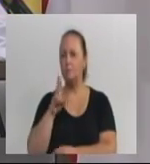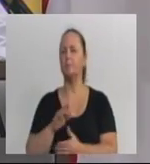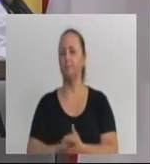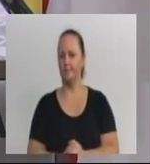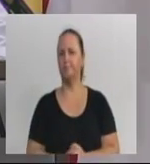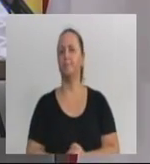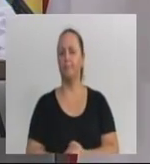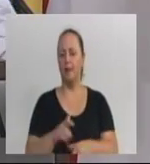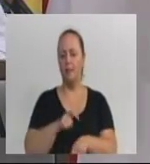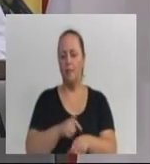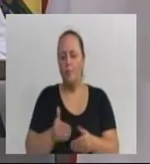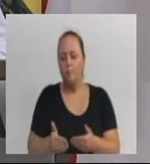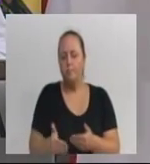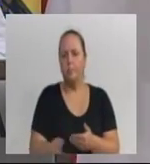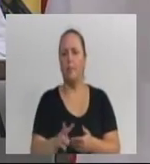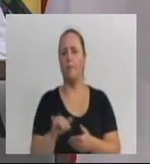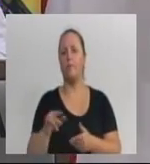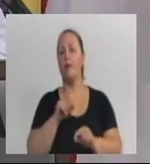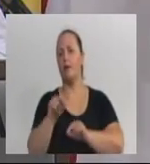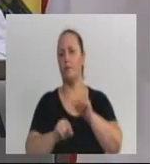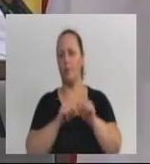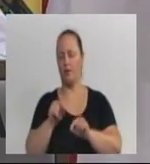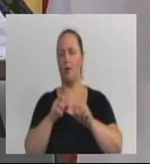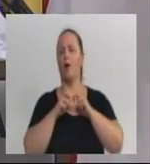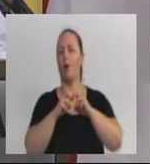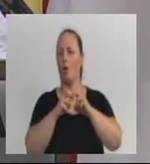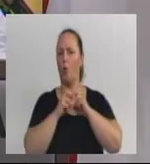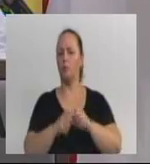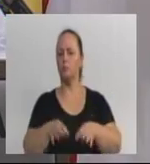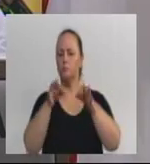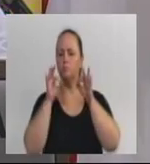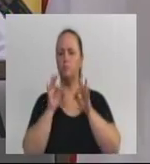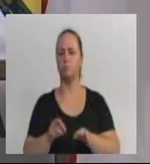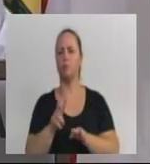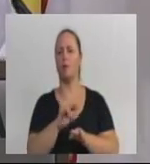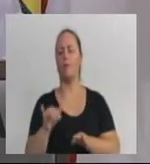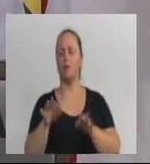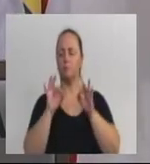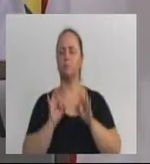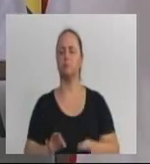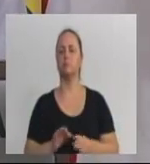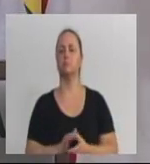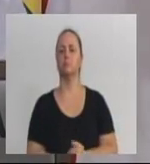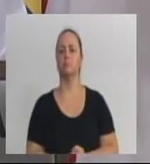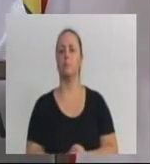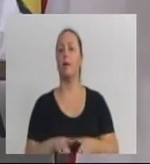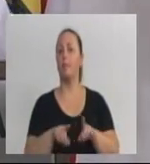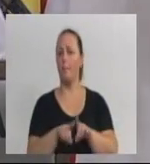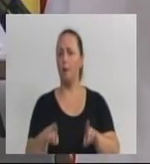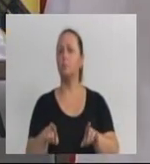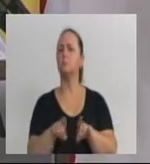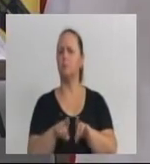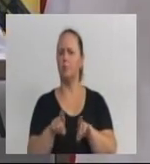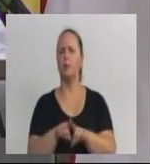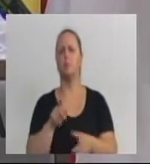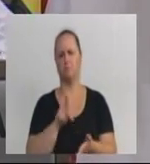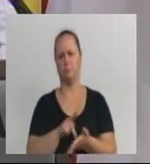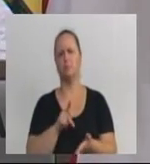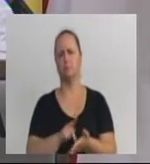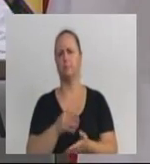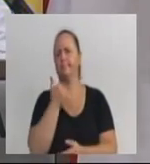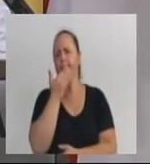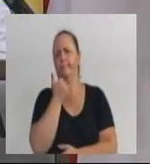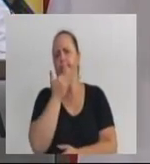nesses poucos tempos, eles vão conseguir botar esses ônibus para funcionar de verdade. Mas também não adianta essa empresa comprar 240